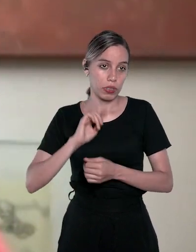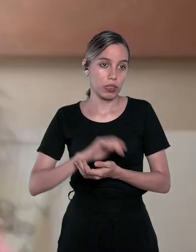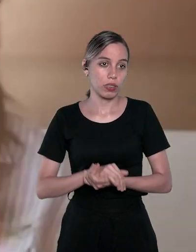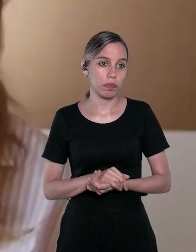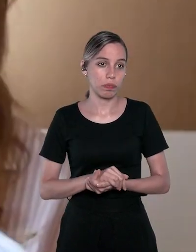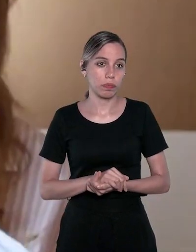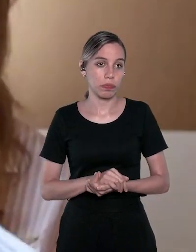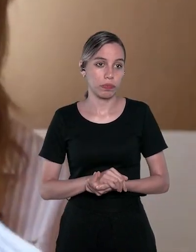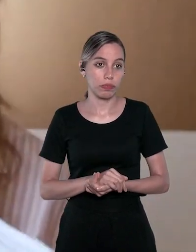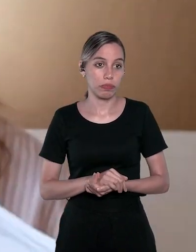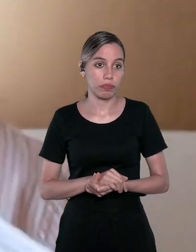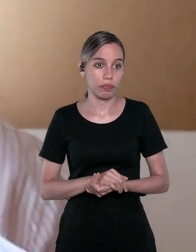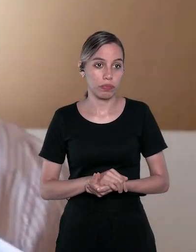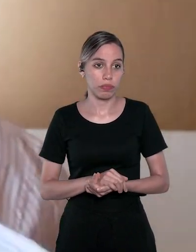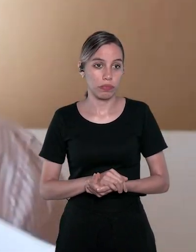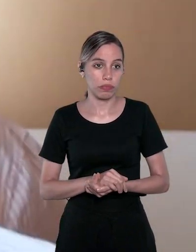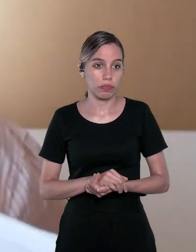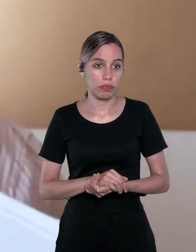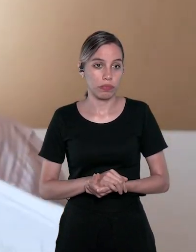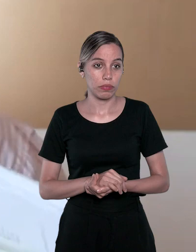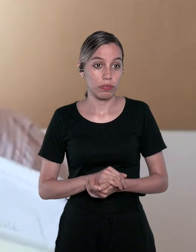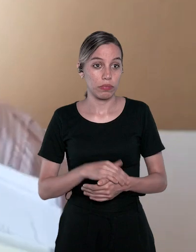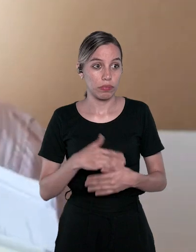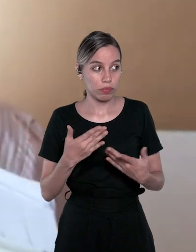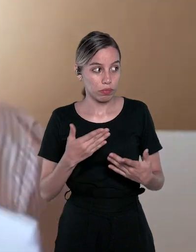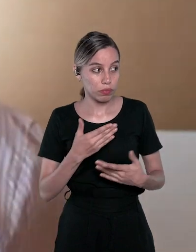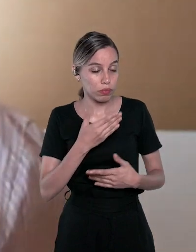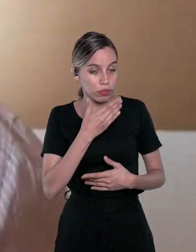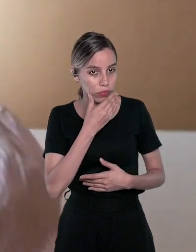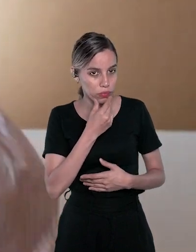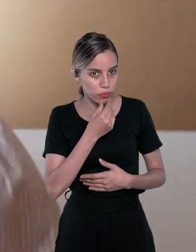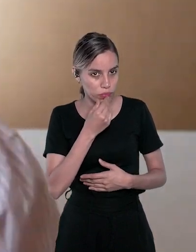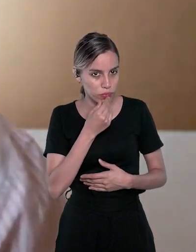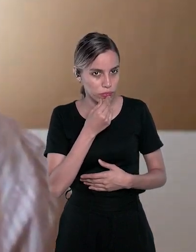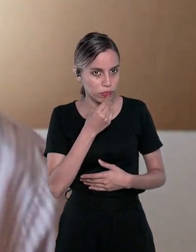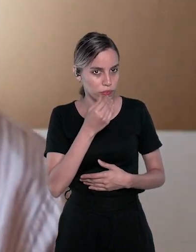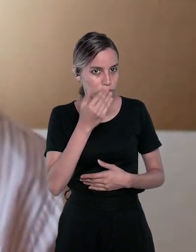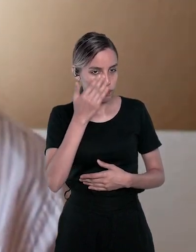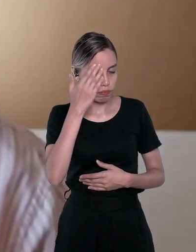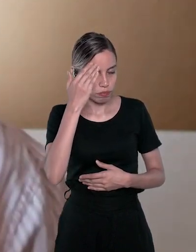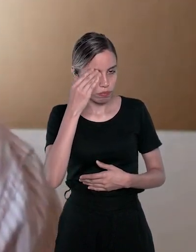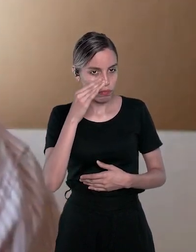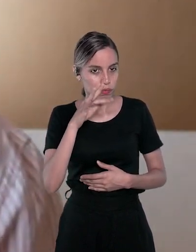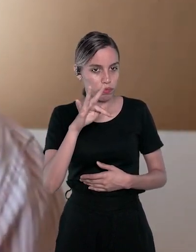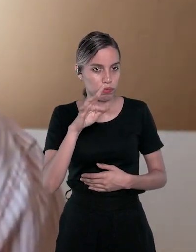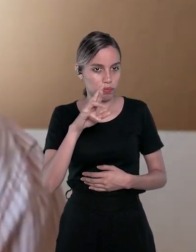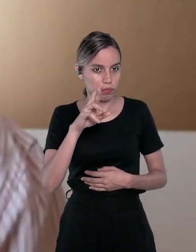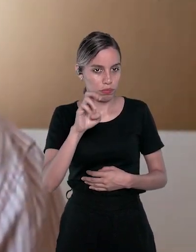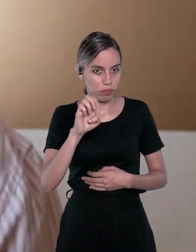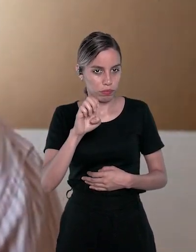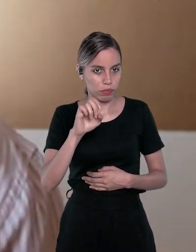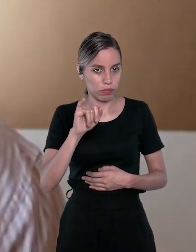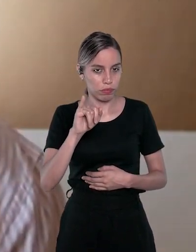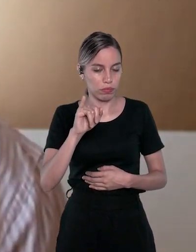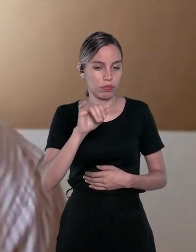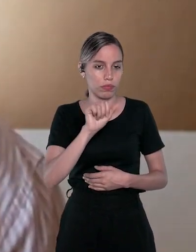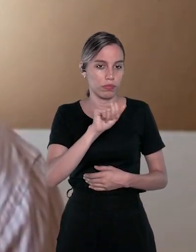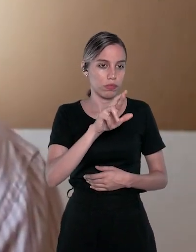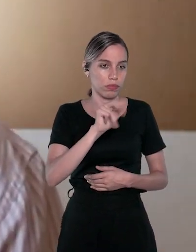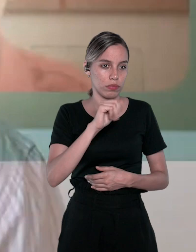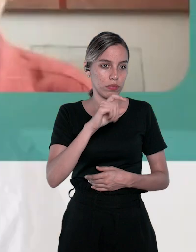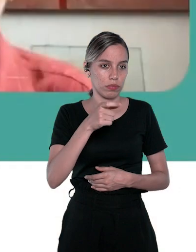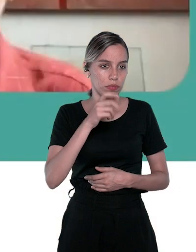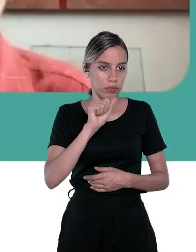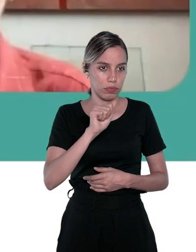patrono, uma homenagem a ele, né, no FLI Araxá, nesses 10 anos que Afonso realiza o Festival Literário de Araxá, e em uma das